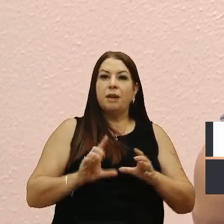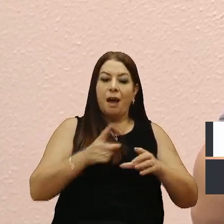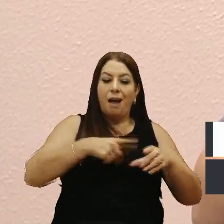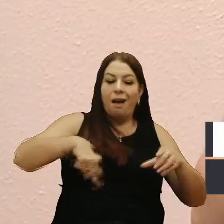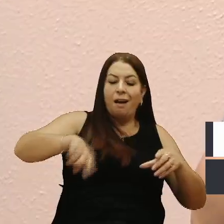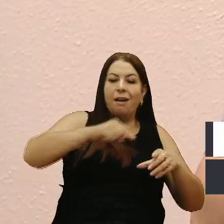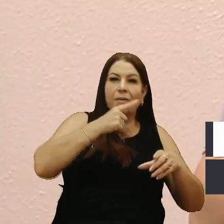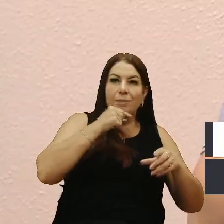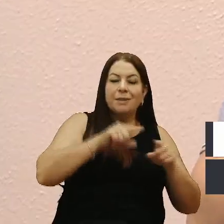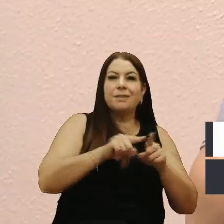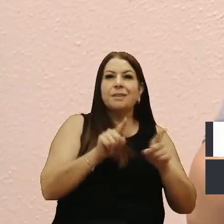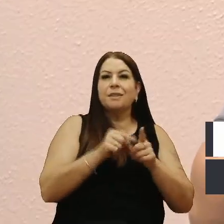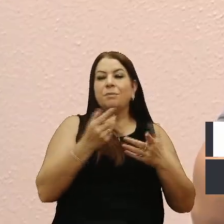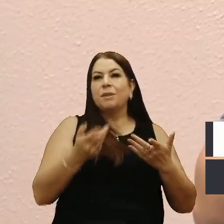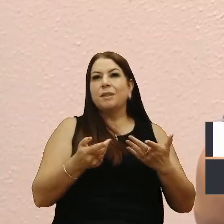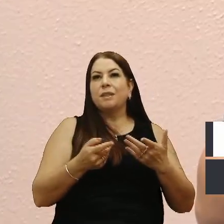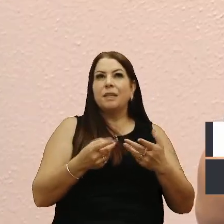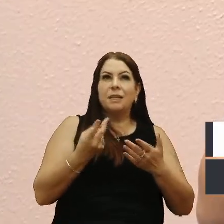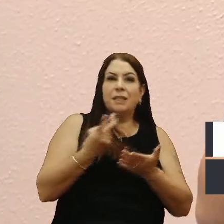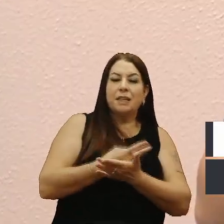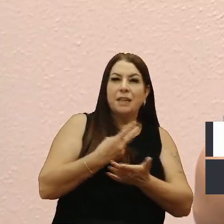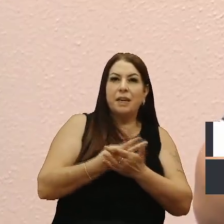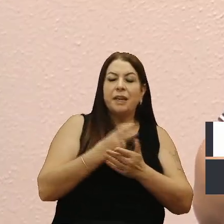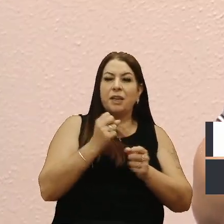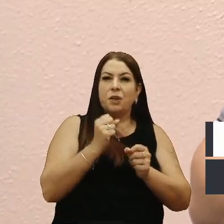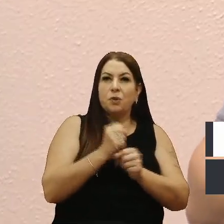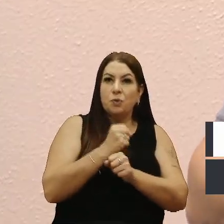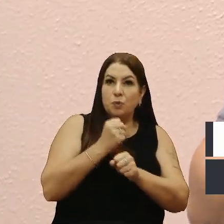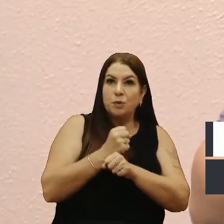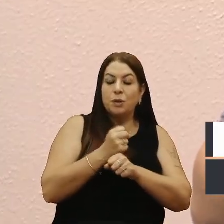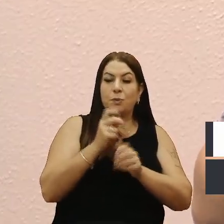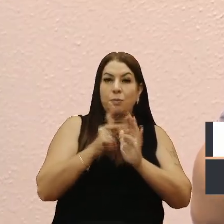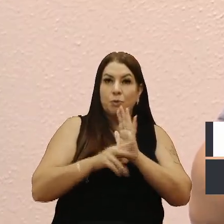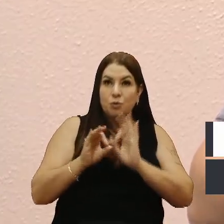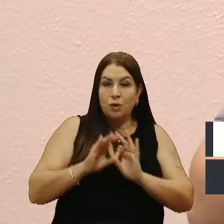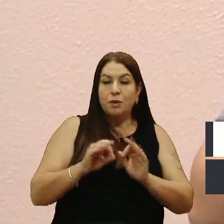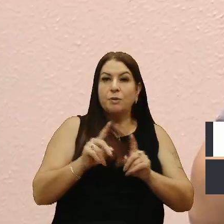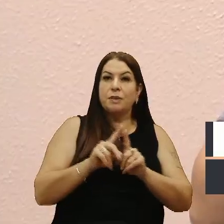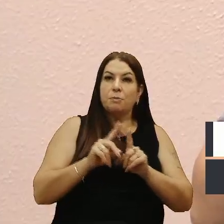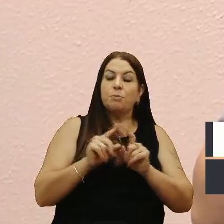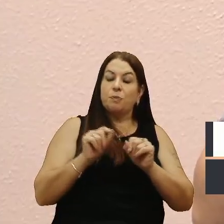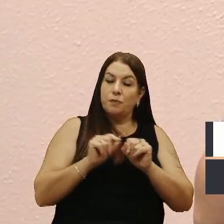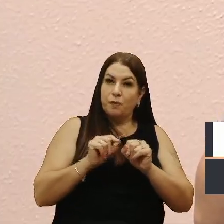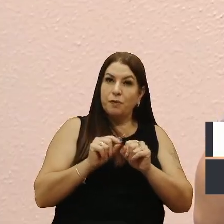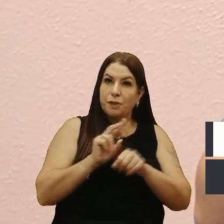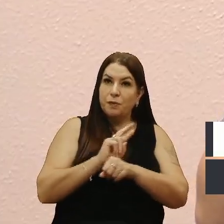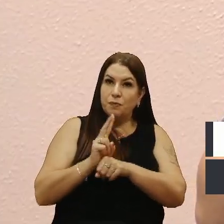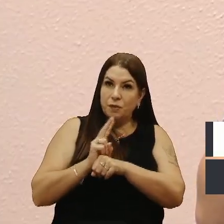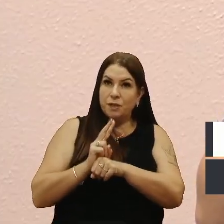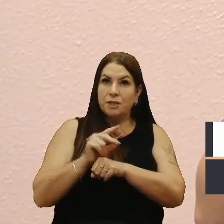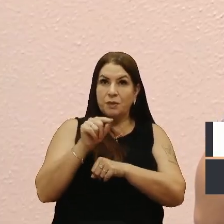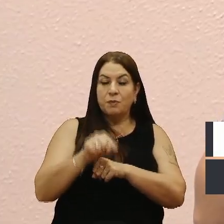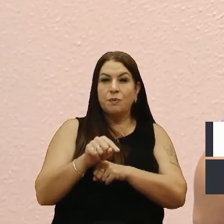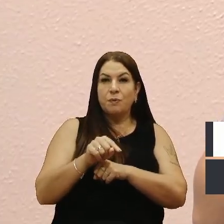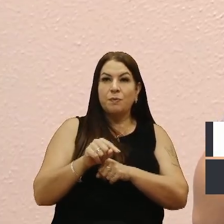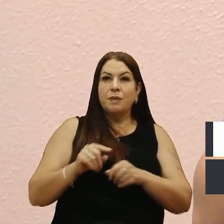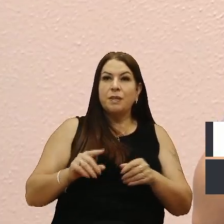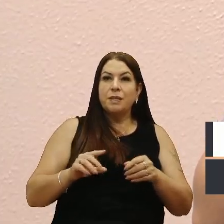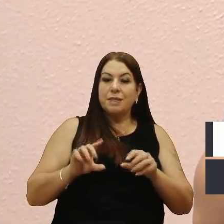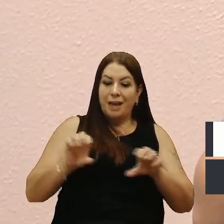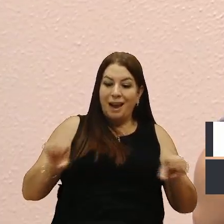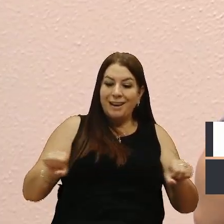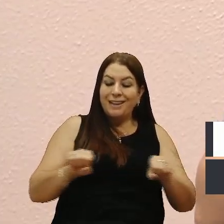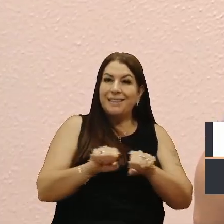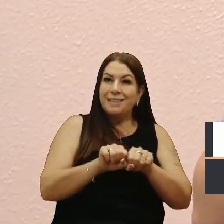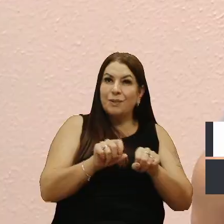tem alguma questão de equívoco em construções, em projetos, mas também, né, para fazer as fiscalizações naquelas ligações que muitas vezes